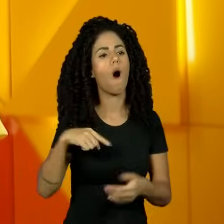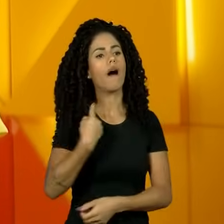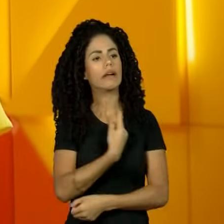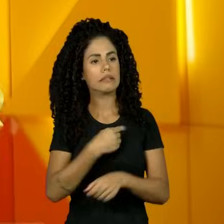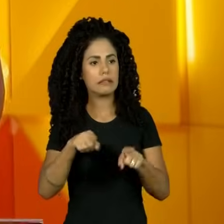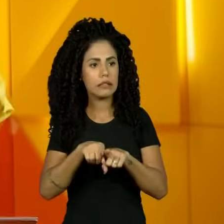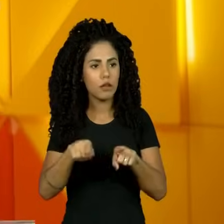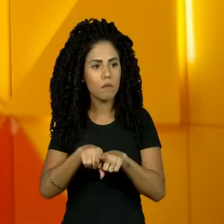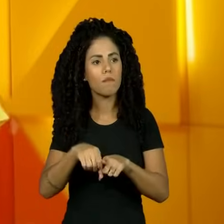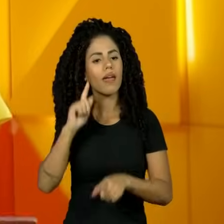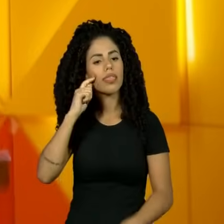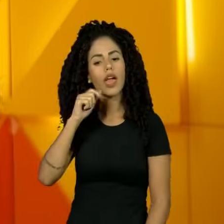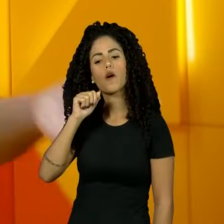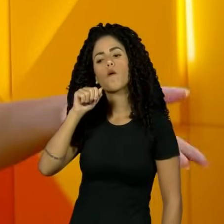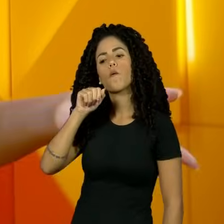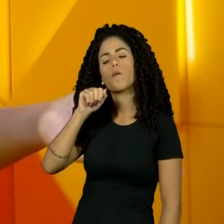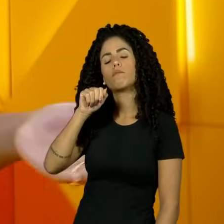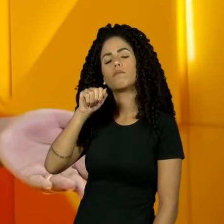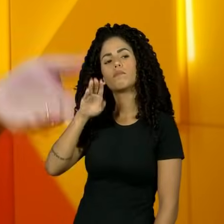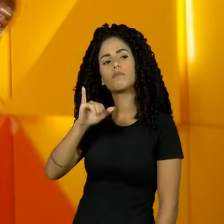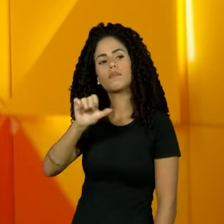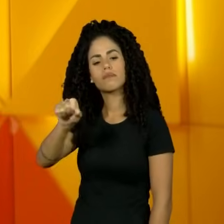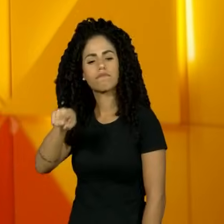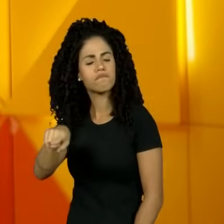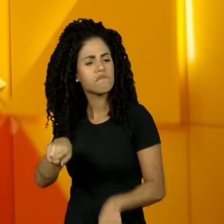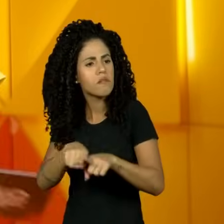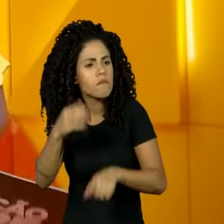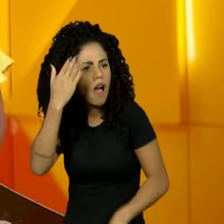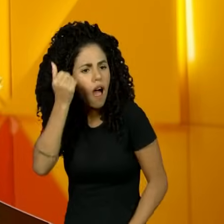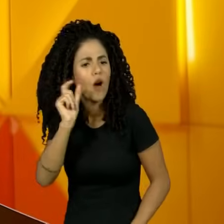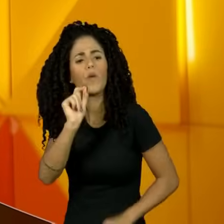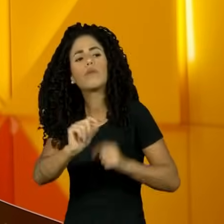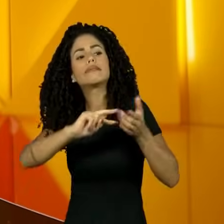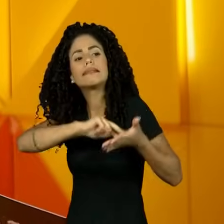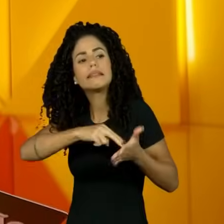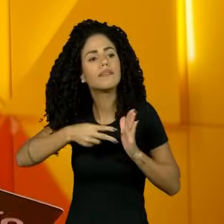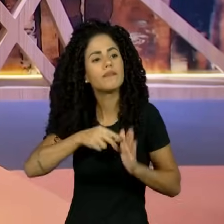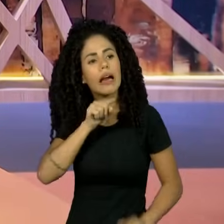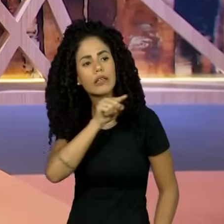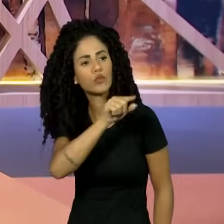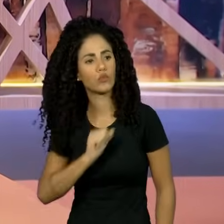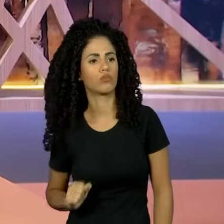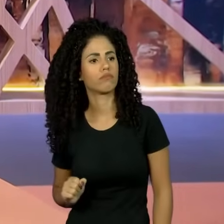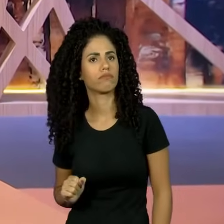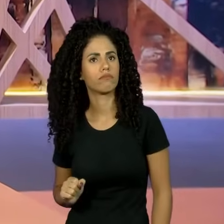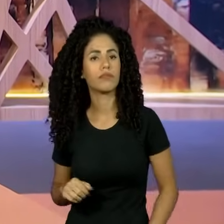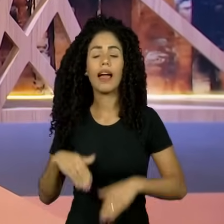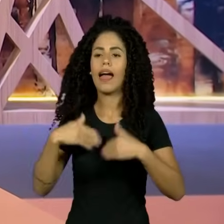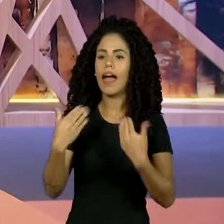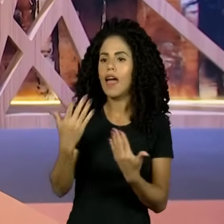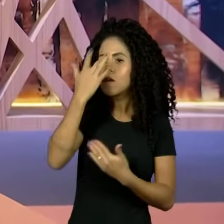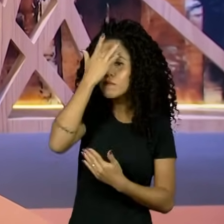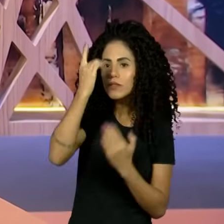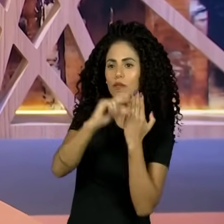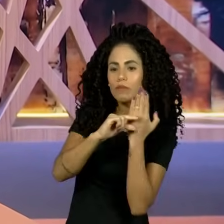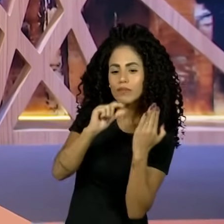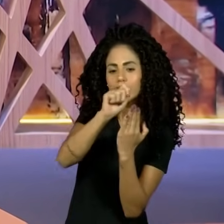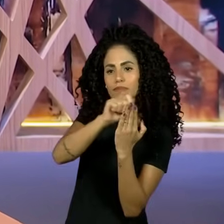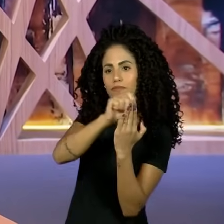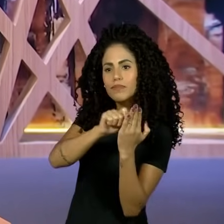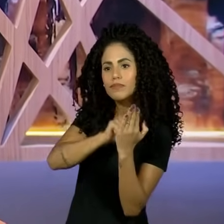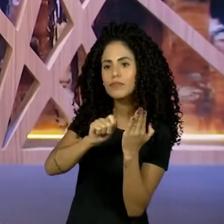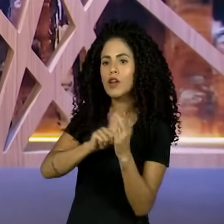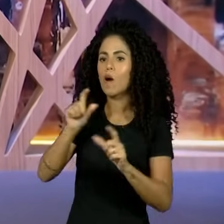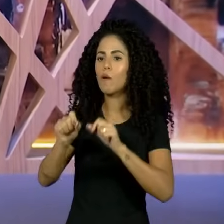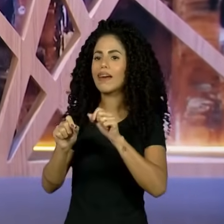Nego Bispo, que tinha esse título. O que significa se tornar um doutor honoris causa? É um doutor que não fez